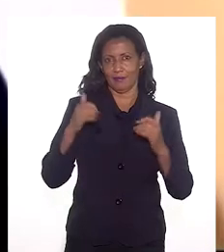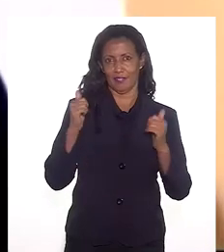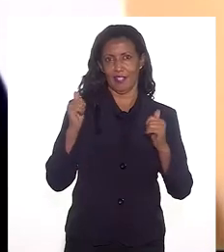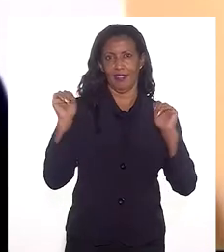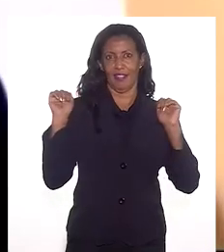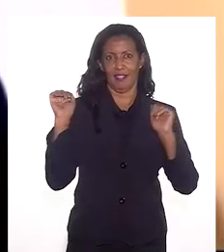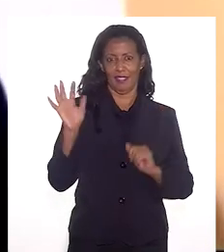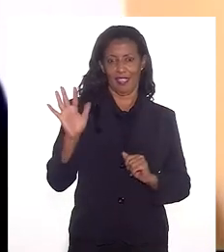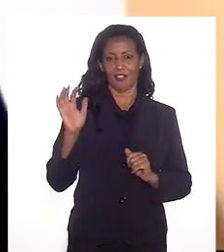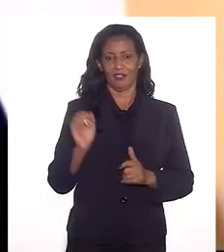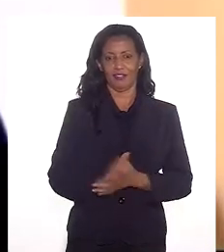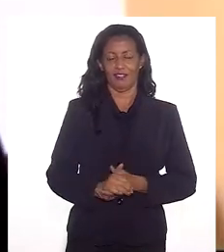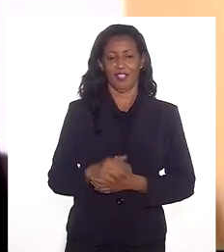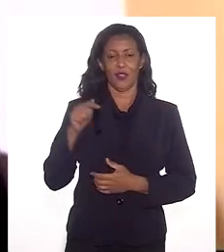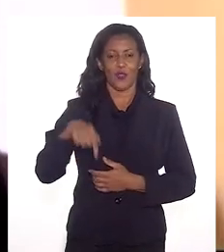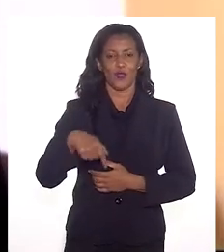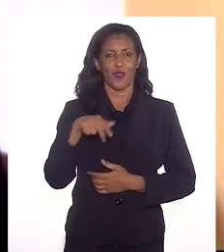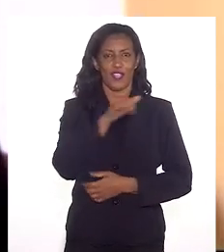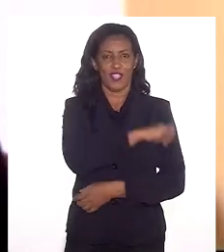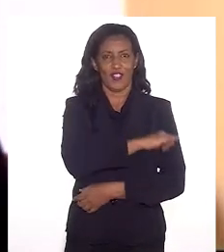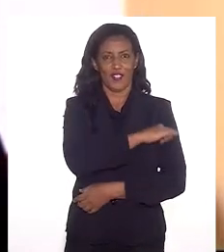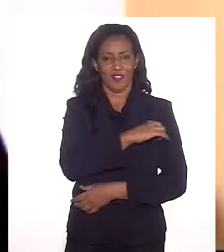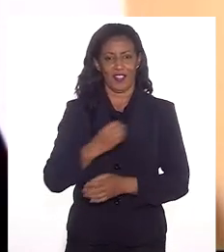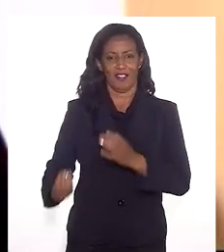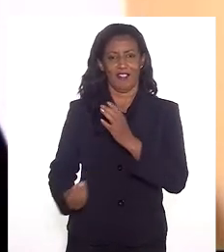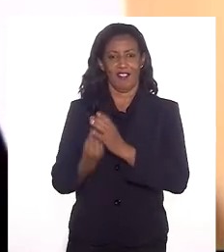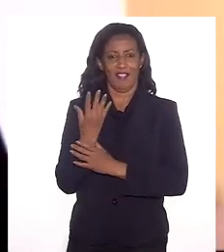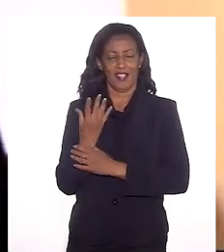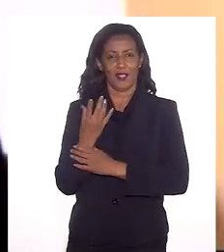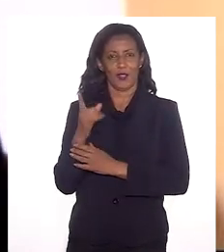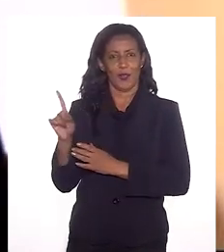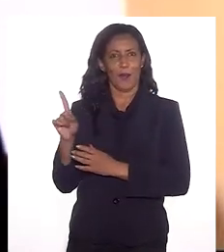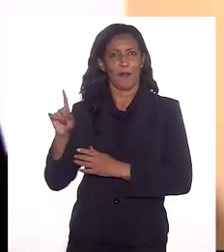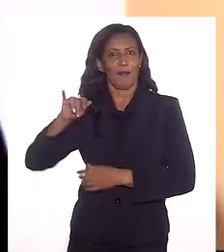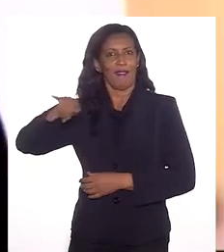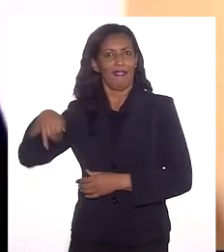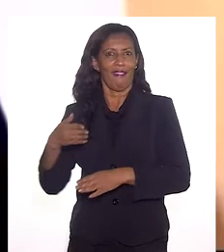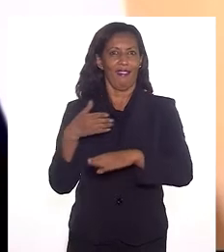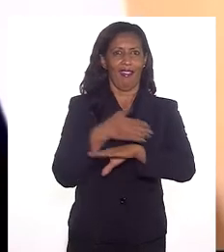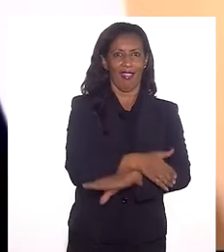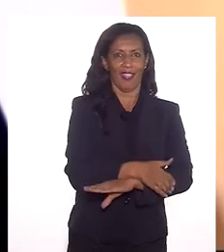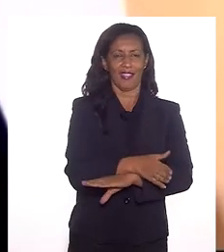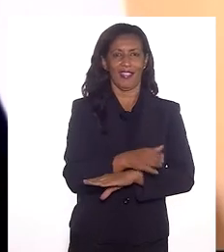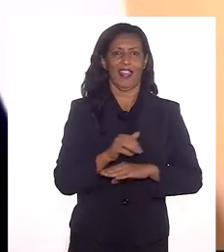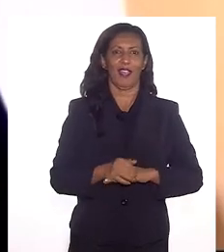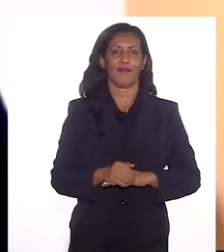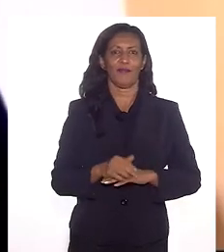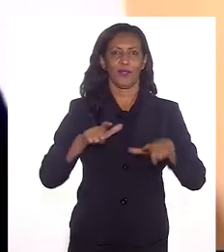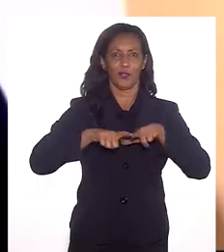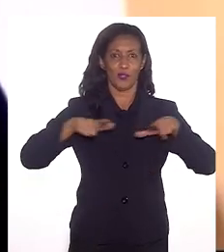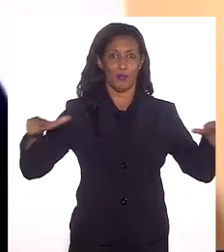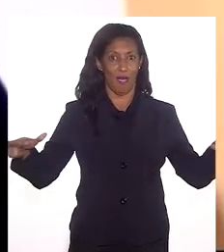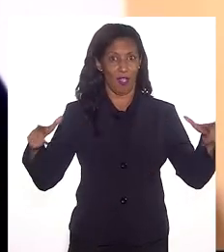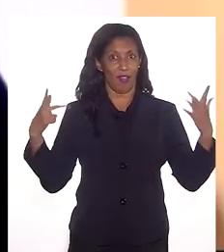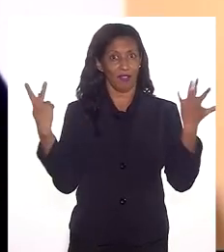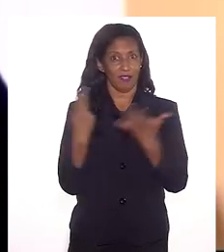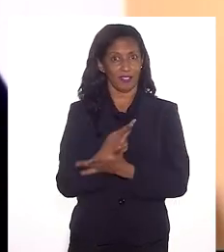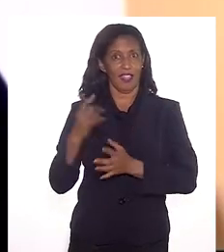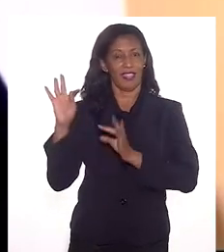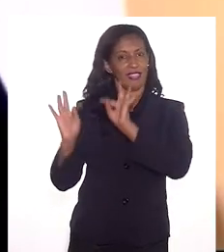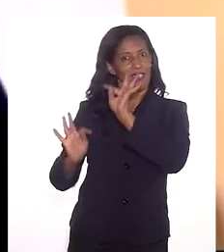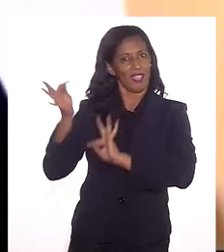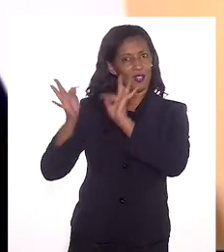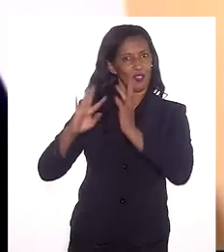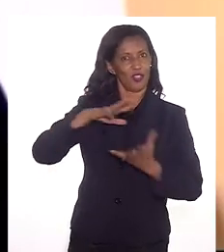no ano passado a cidade do Rio de Janeiro lançou sua candidatura para sediar de braços abertos o exame um dos maiores eventos